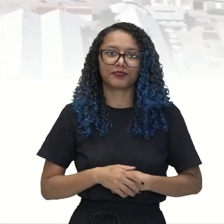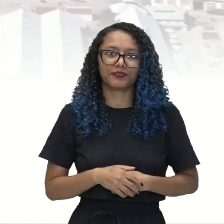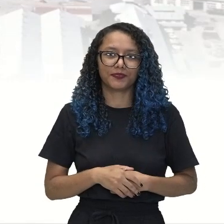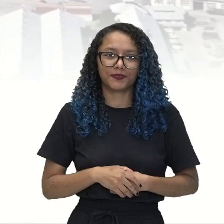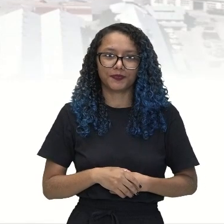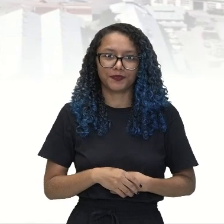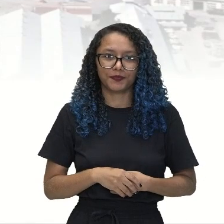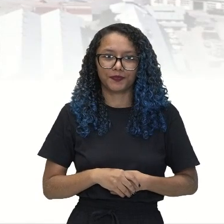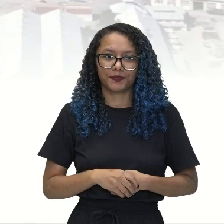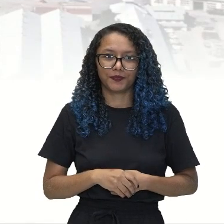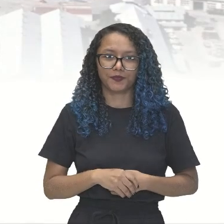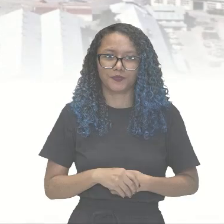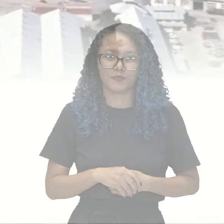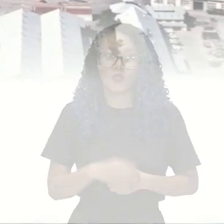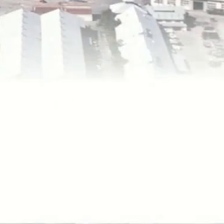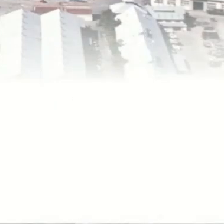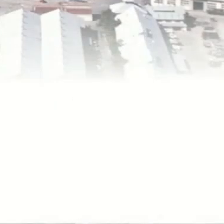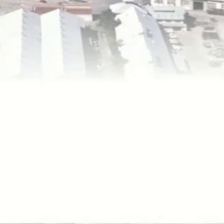professor